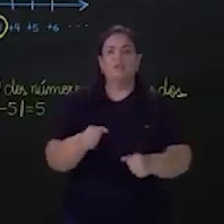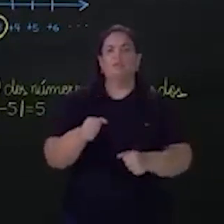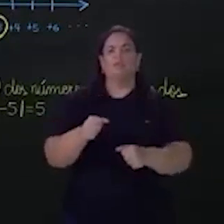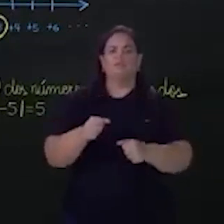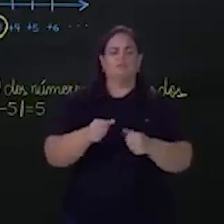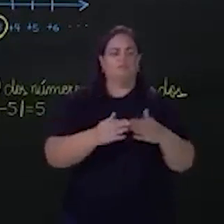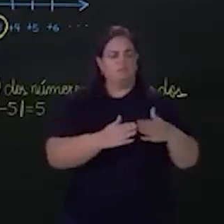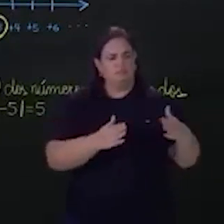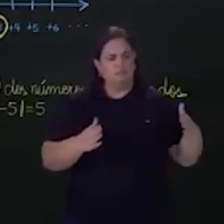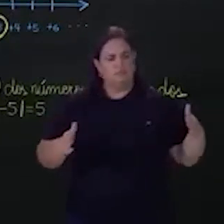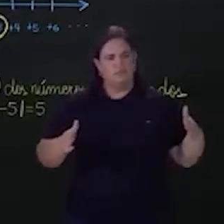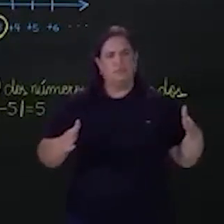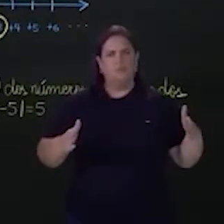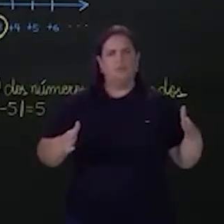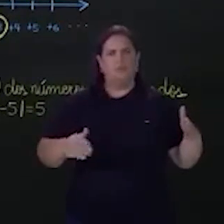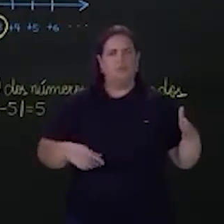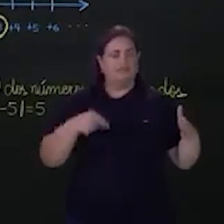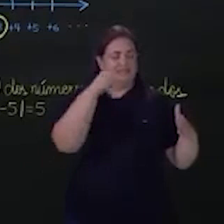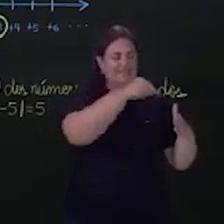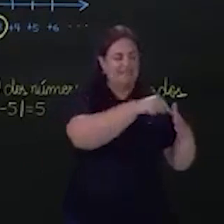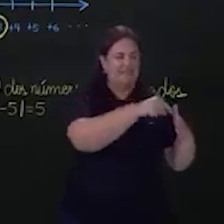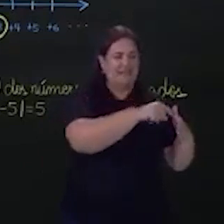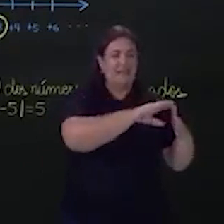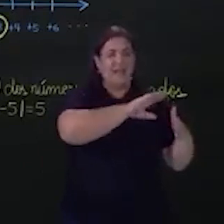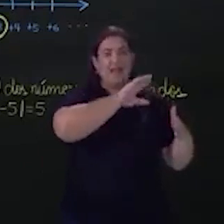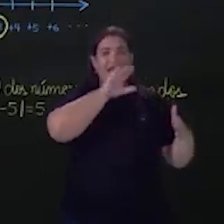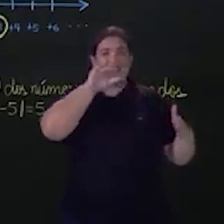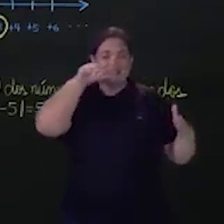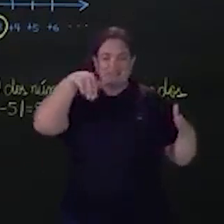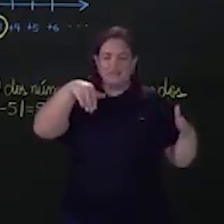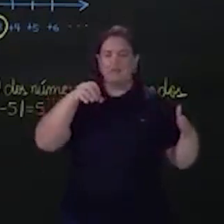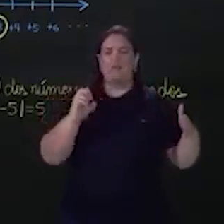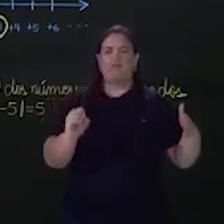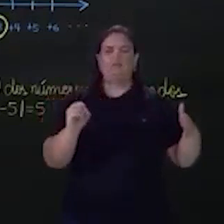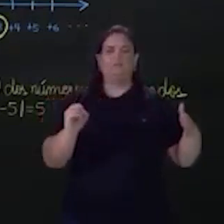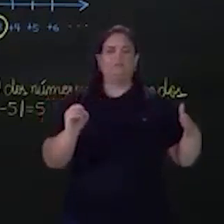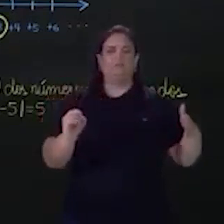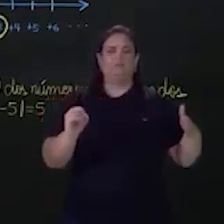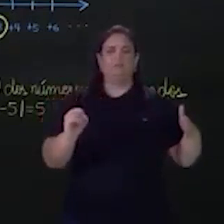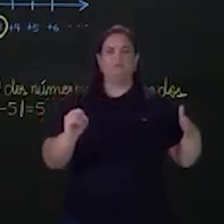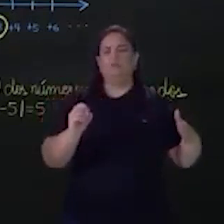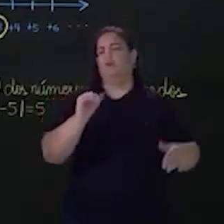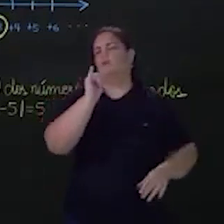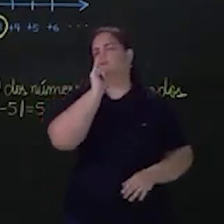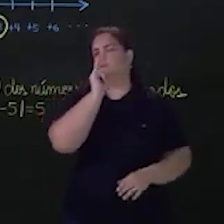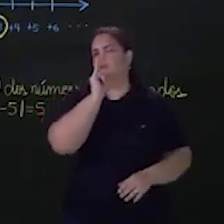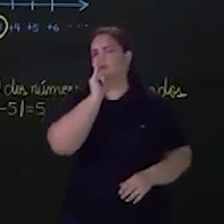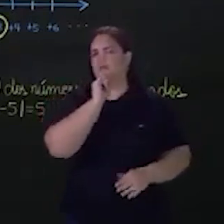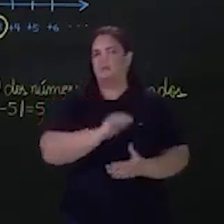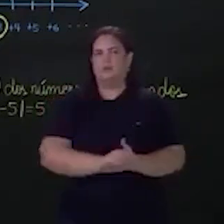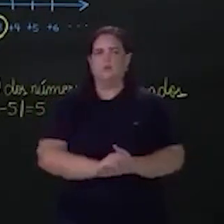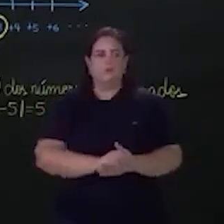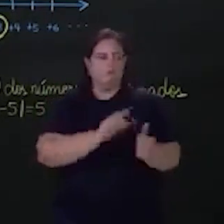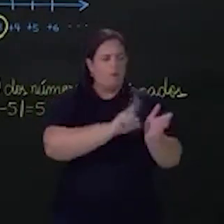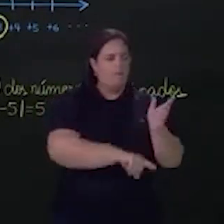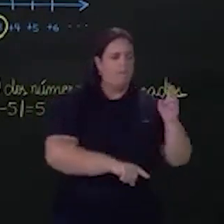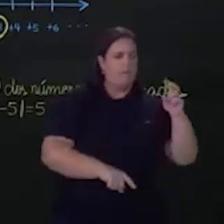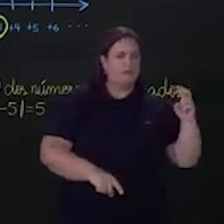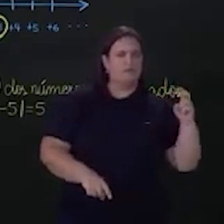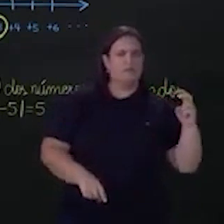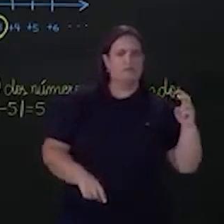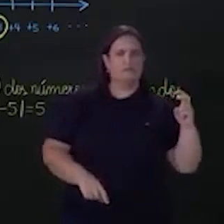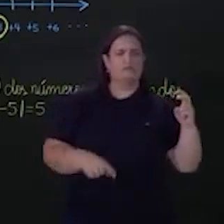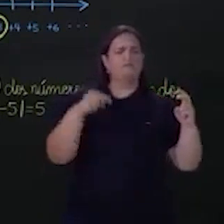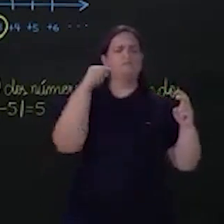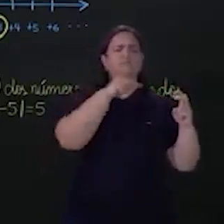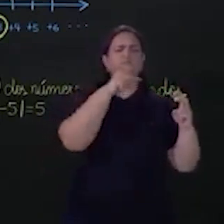maior distância dentre esse número até a origem. Como assim? Peguemos aqui então o menos 5.